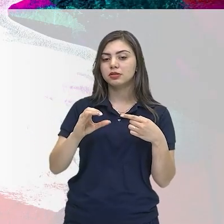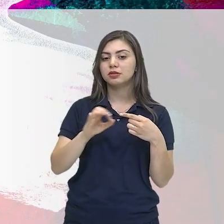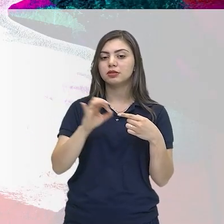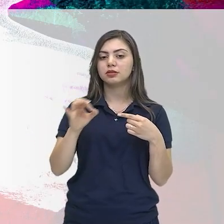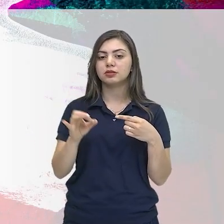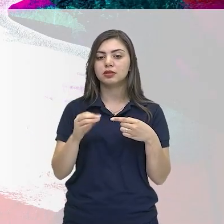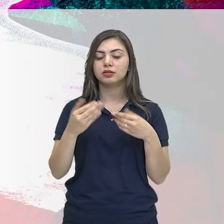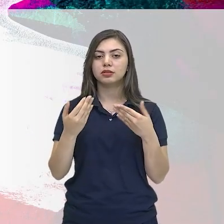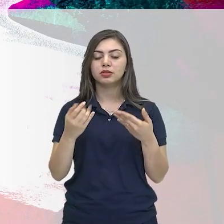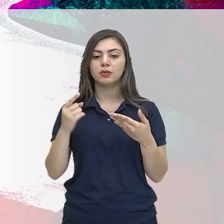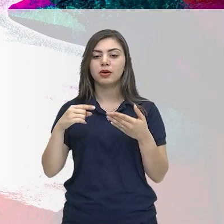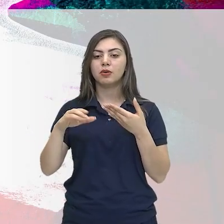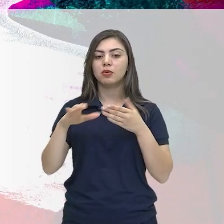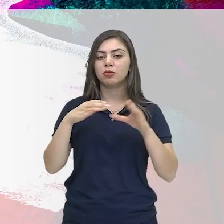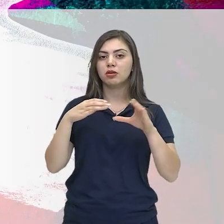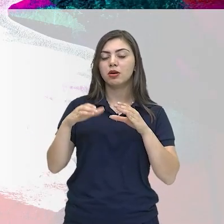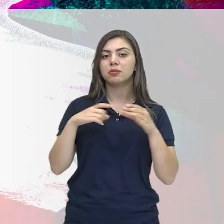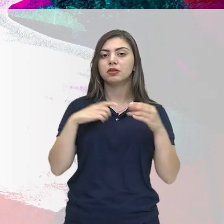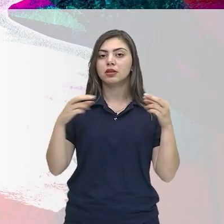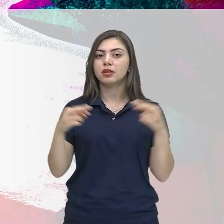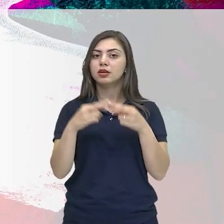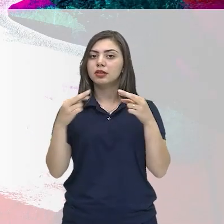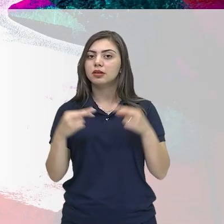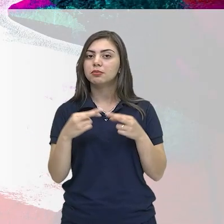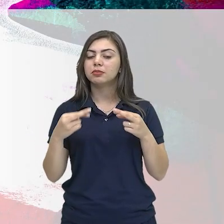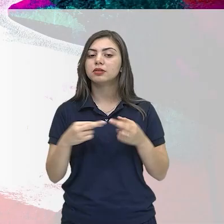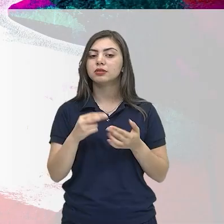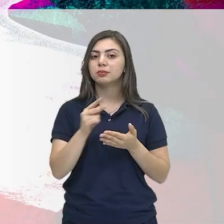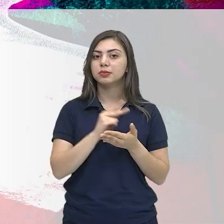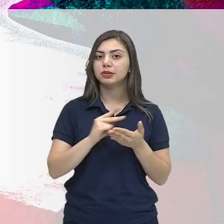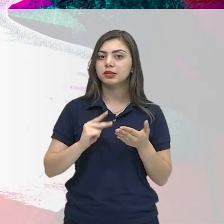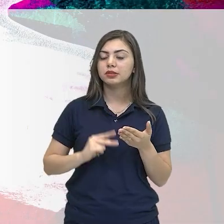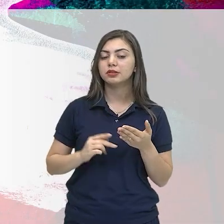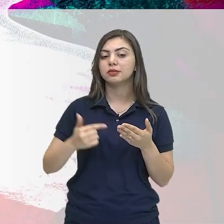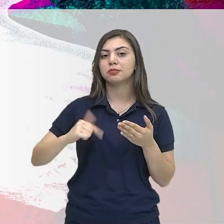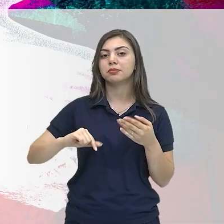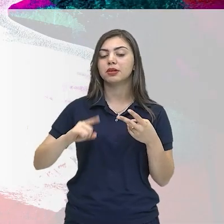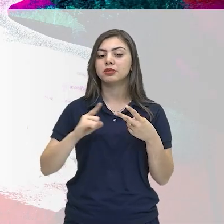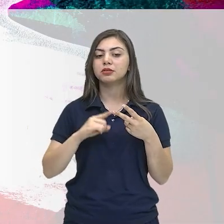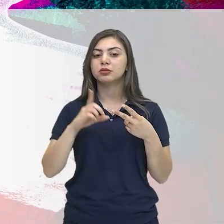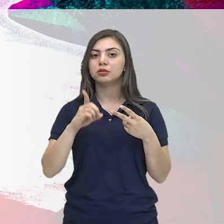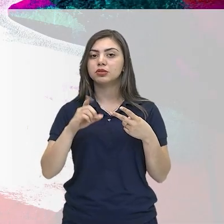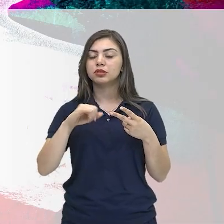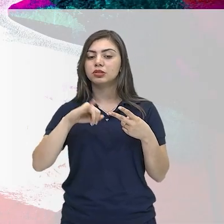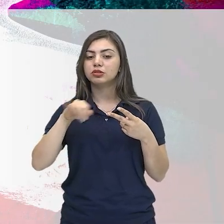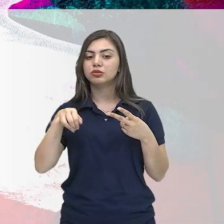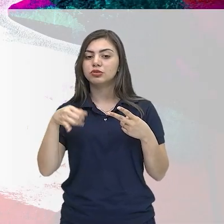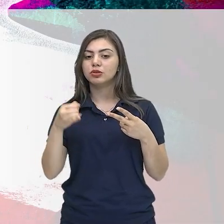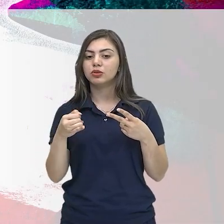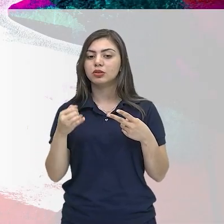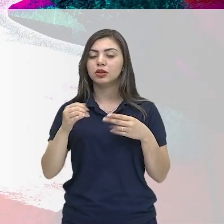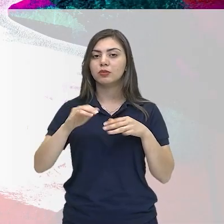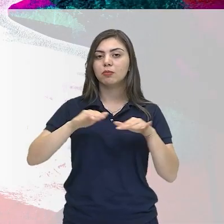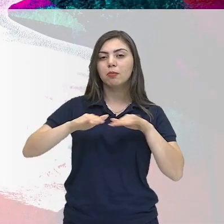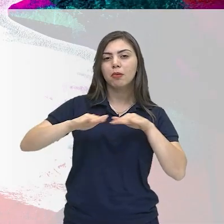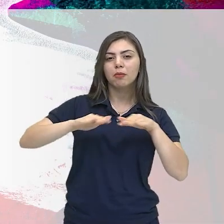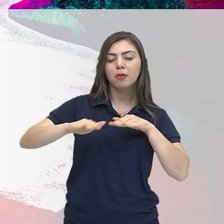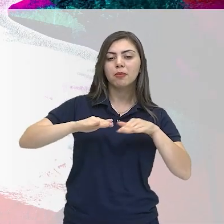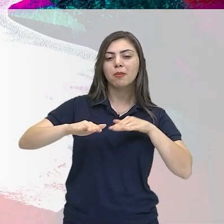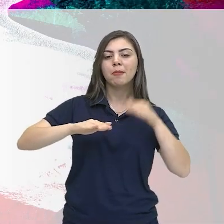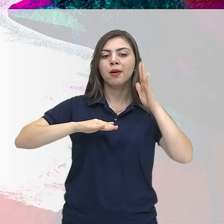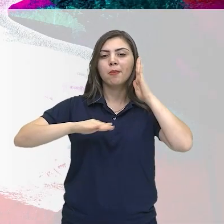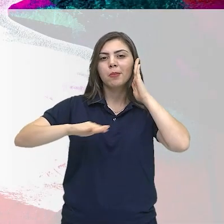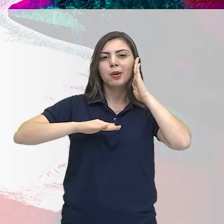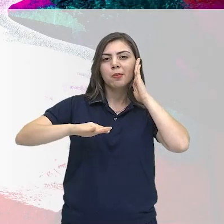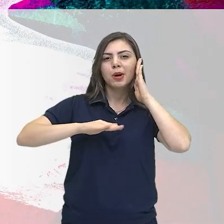rítmico com rimas e poesia. Temos também a presença do DJ, através da manipulação de discos,